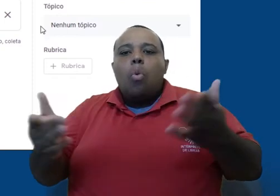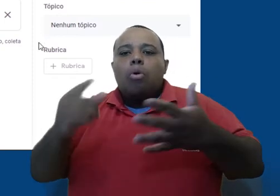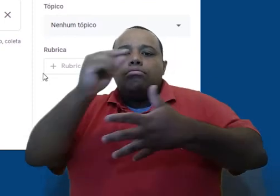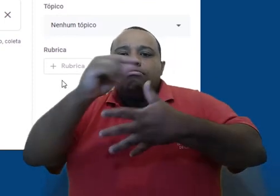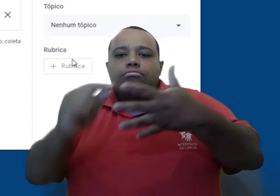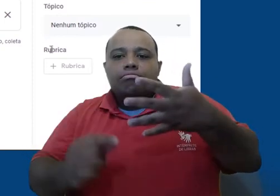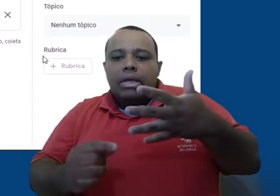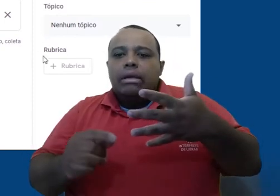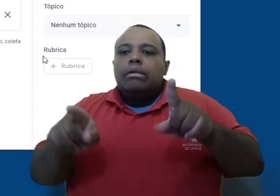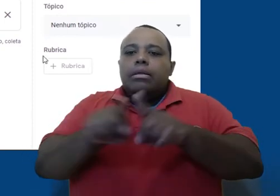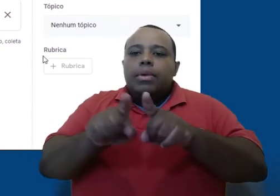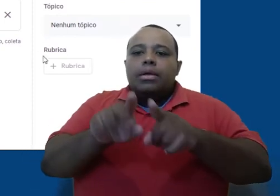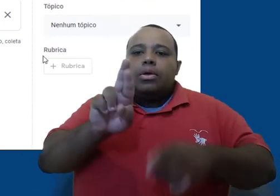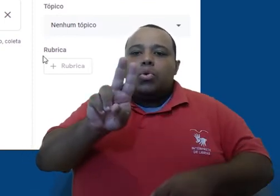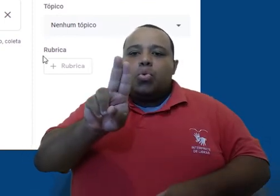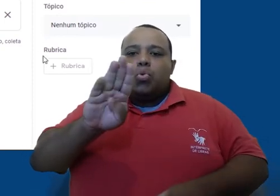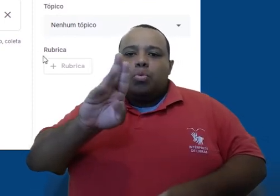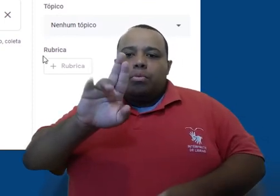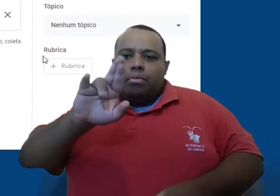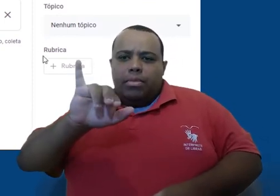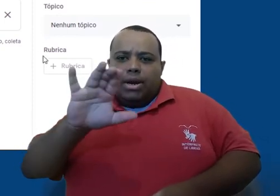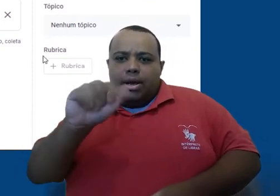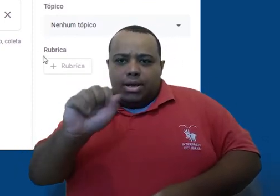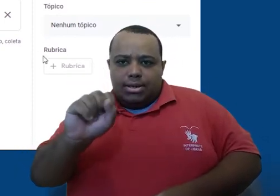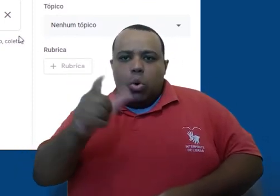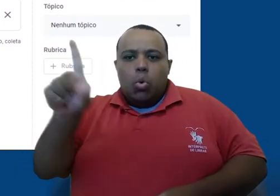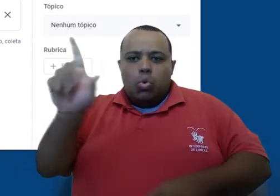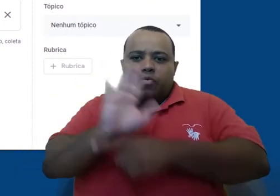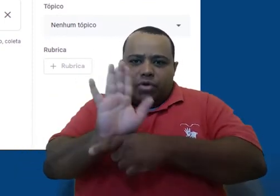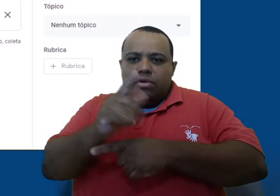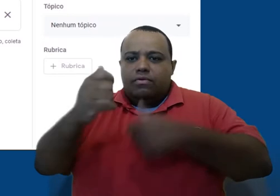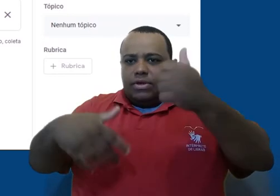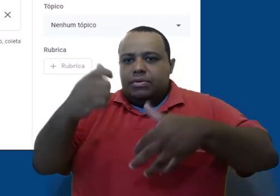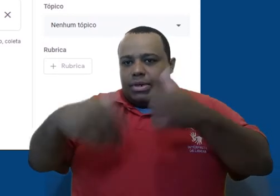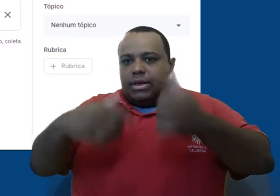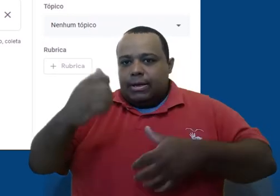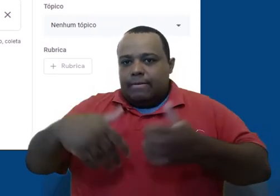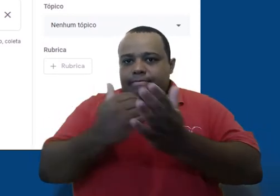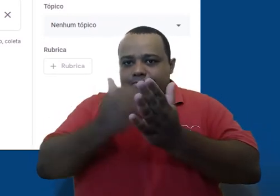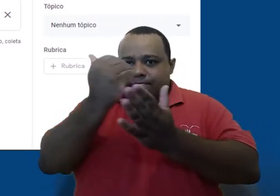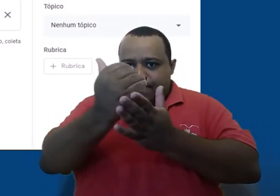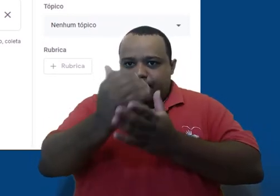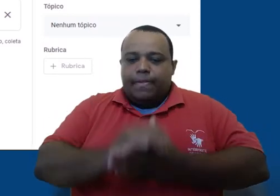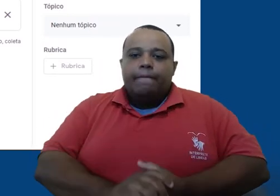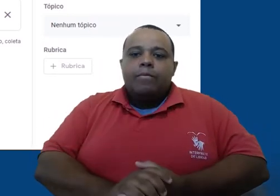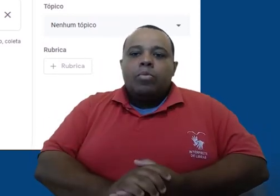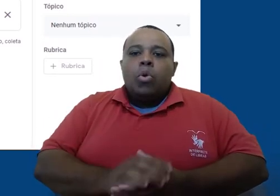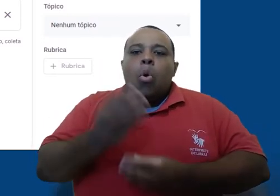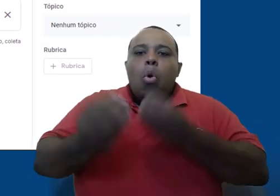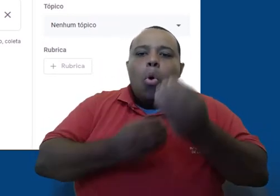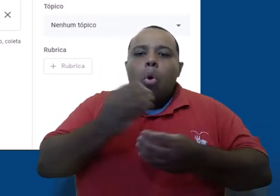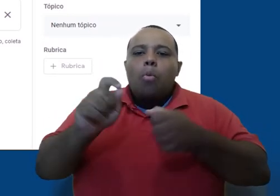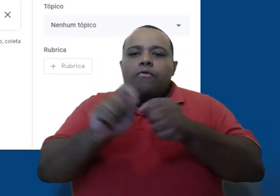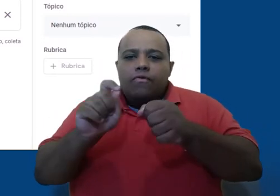EA inserção de rubricas todos esses detalhes são bordados em outros vídeos deixar eles lá em casa na descrição deste vídeo vou configurar